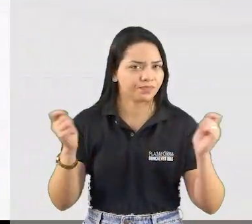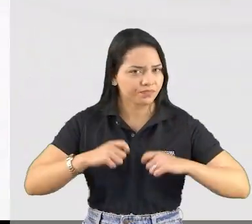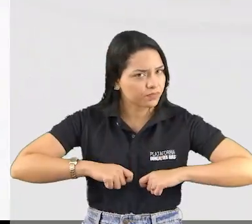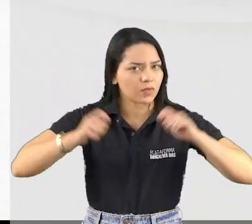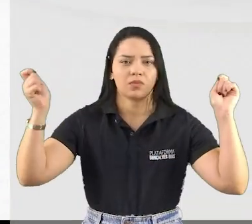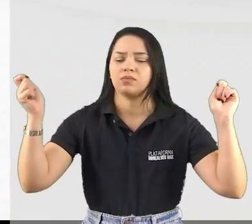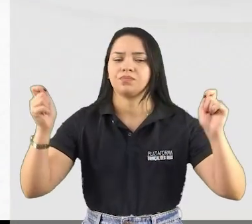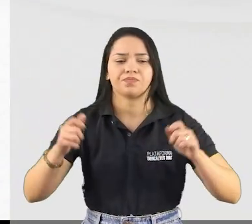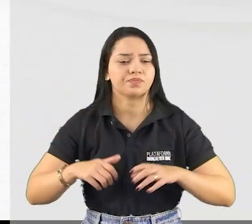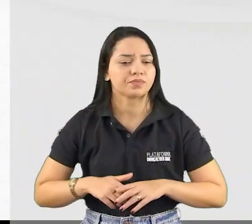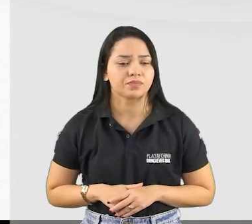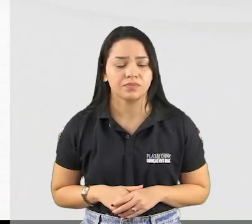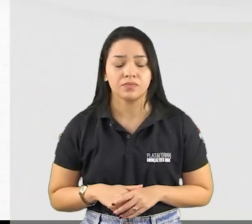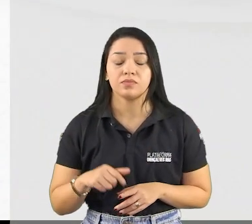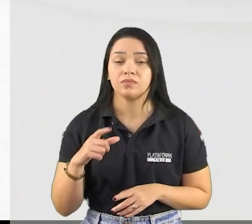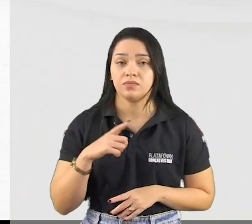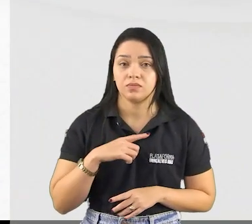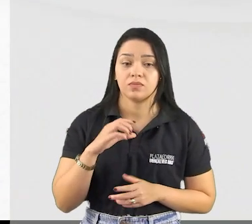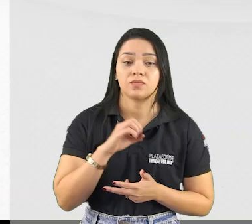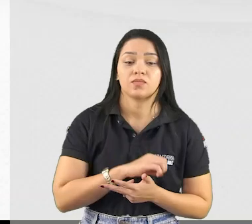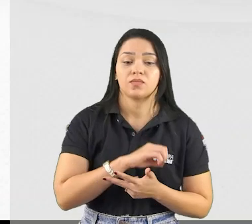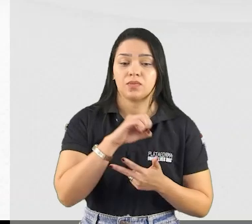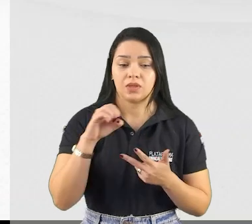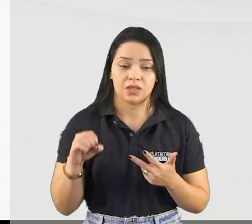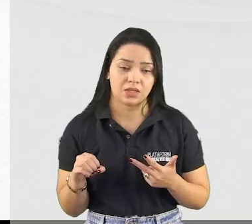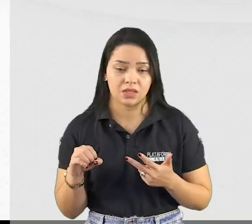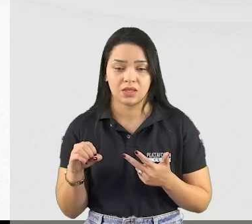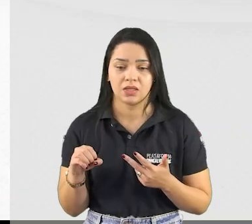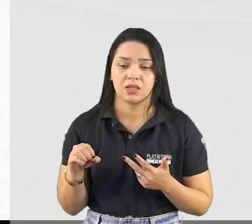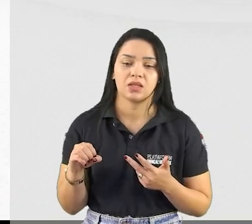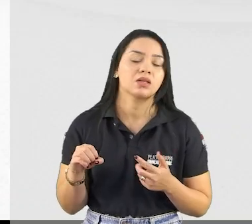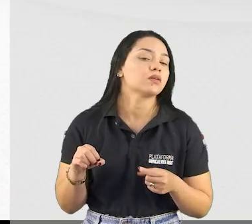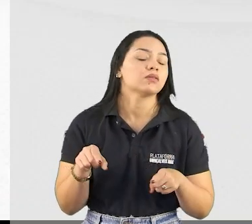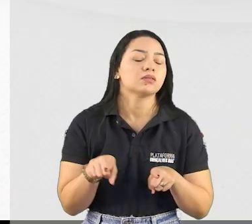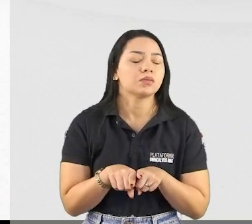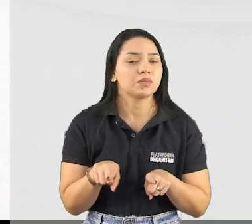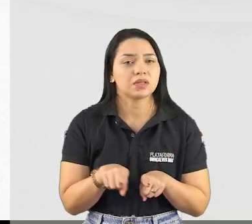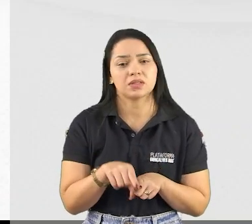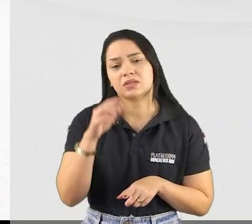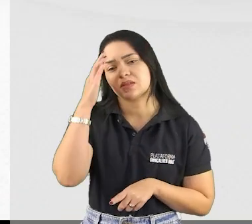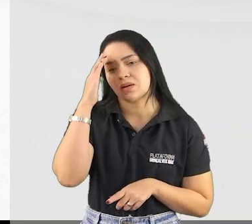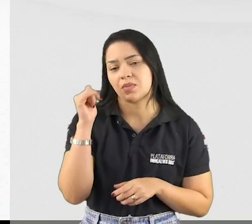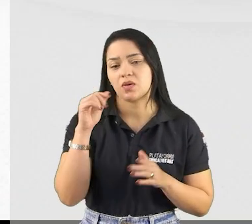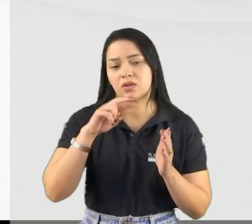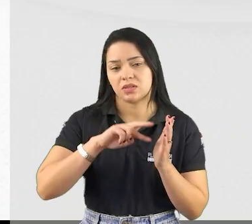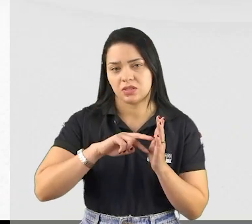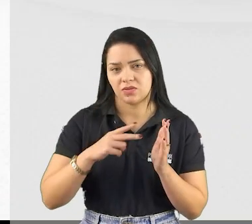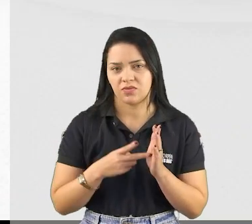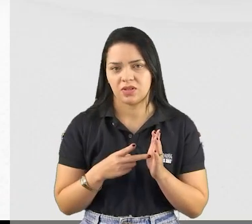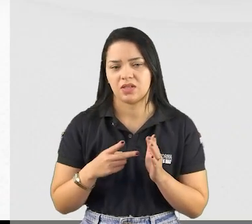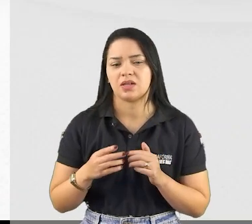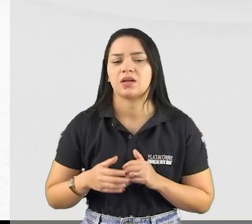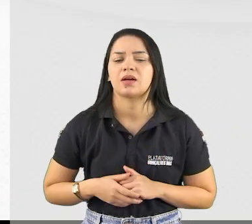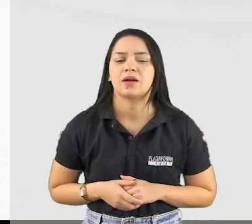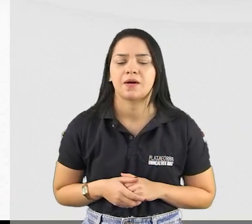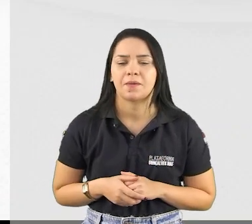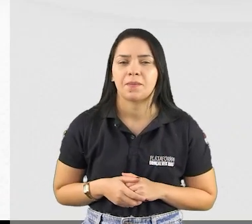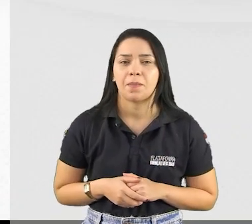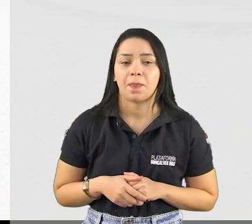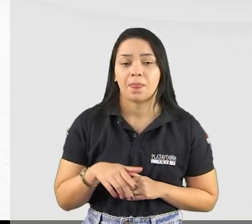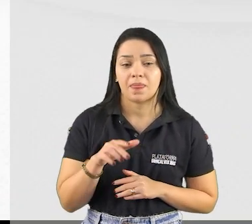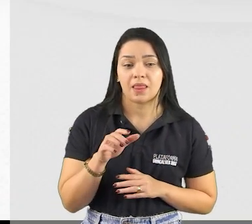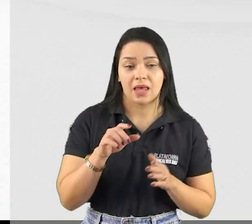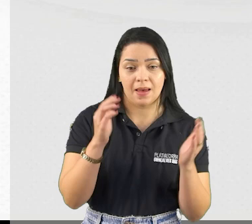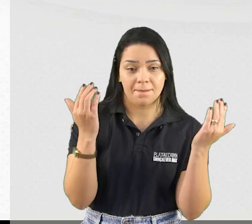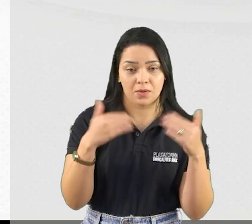impossível. Tá? E aí a gente vai ver que o Enem, primeira coisa é já saber o que significa essa sigla, né? Porque aqui é só uma sigla. Então,